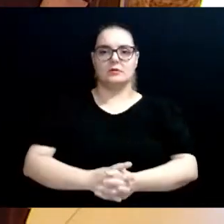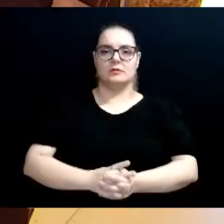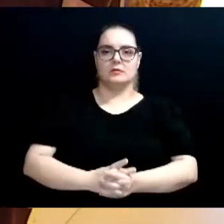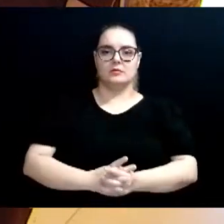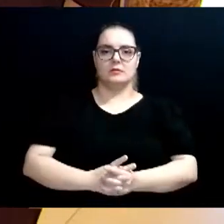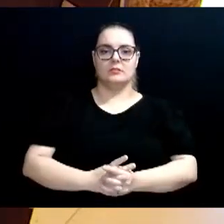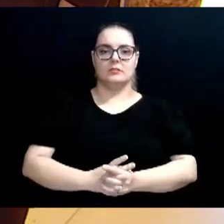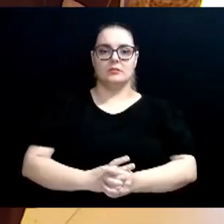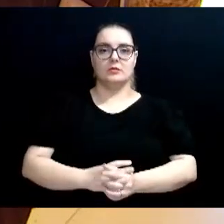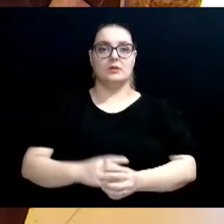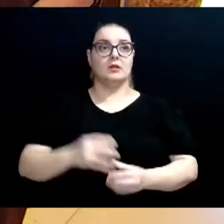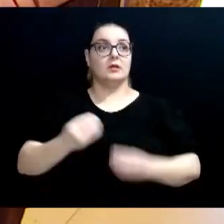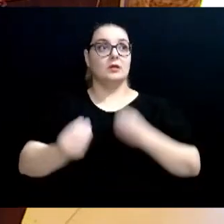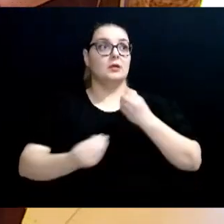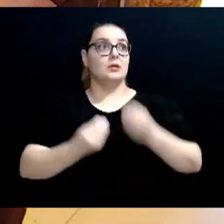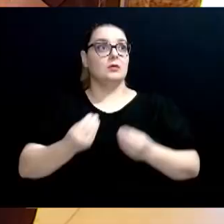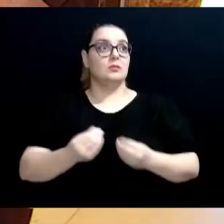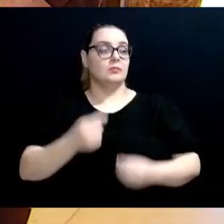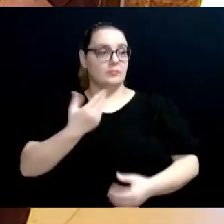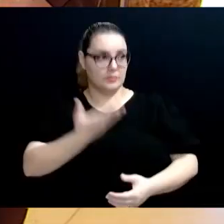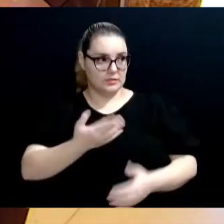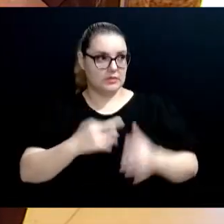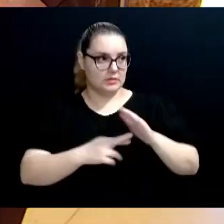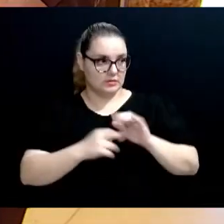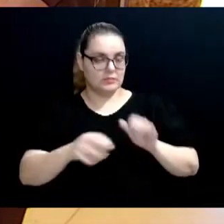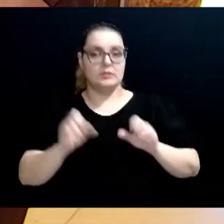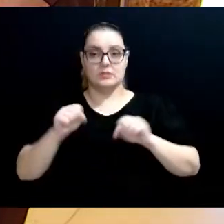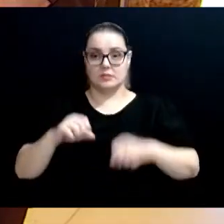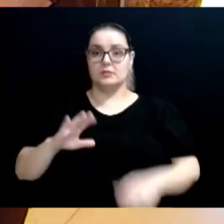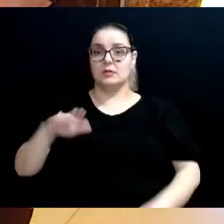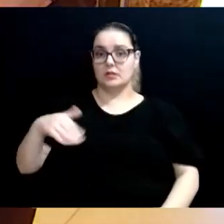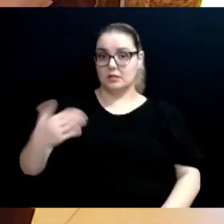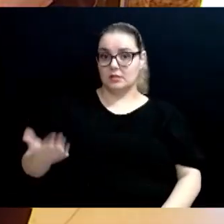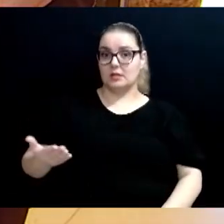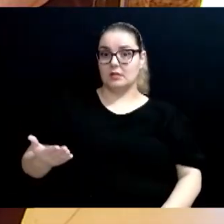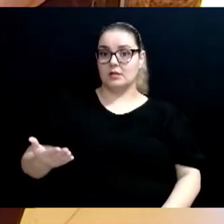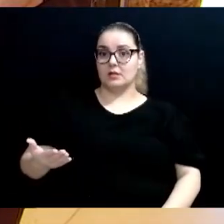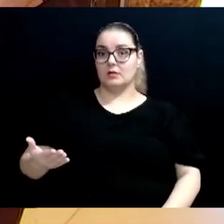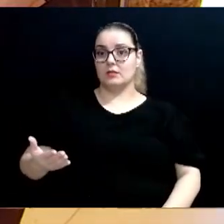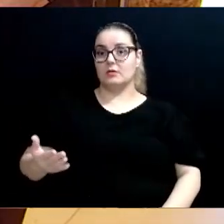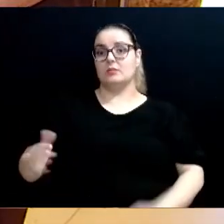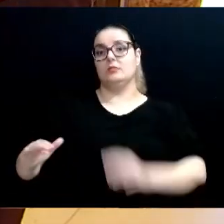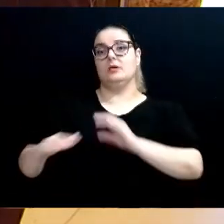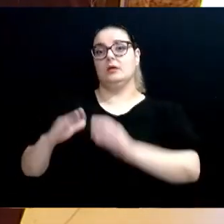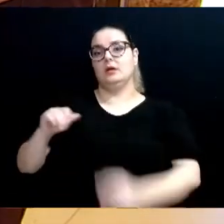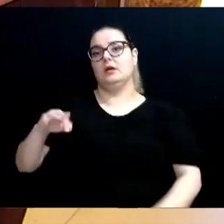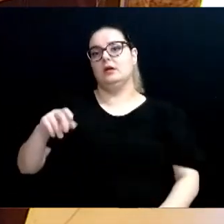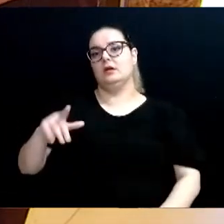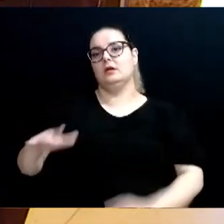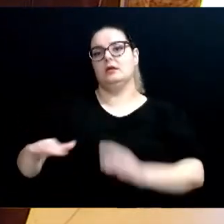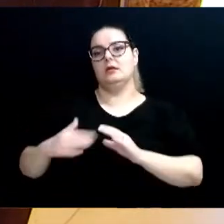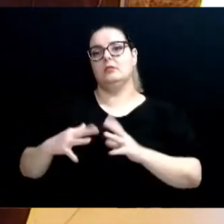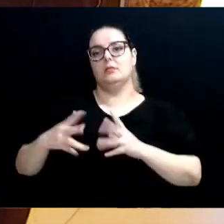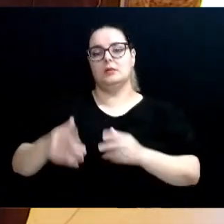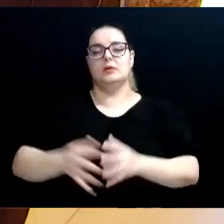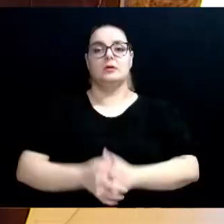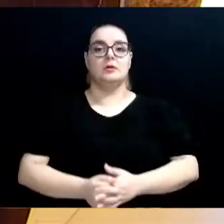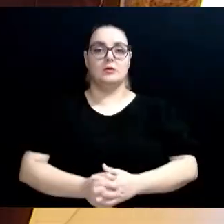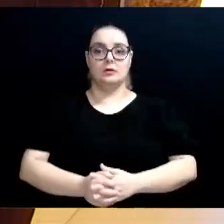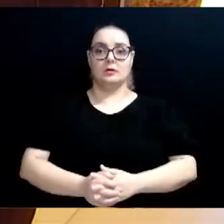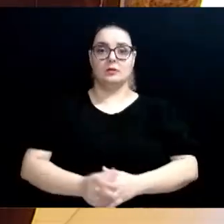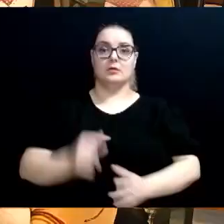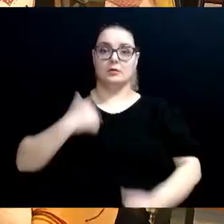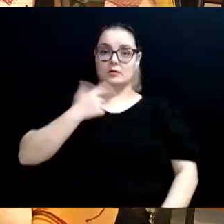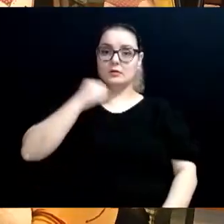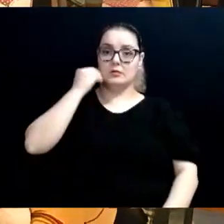com certeza. Sim. Então, e como foi vir aqui? Você estava na feira, então? Daí, quando a Carol chegou para mim, mandou uma mensagem, né, para